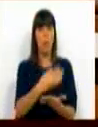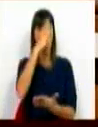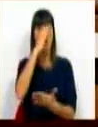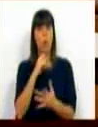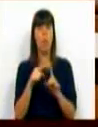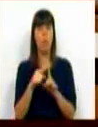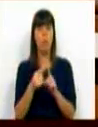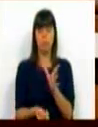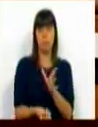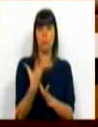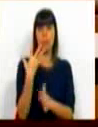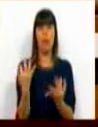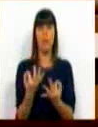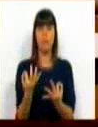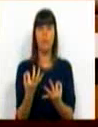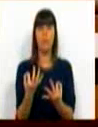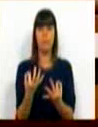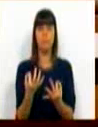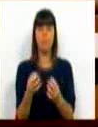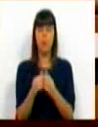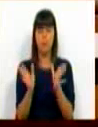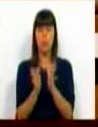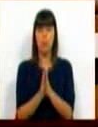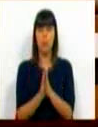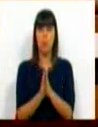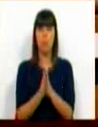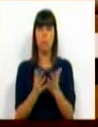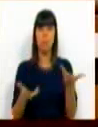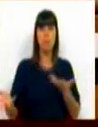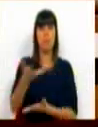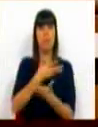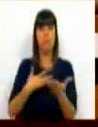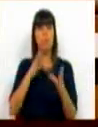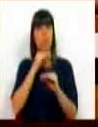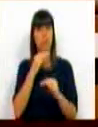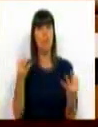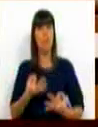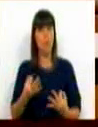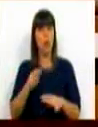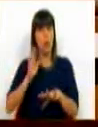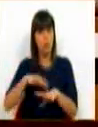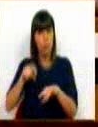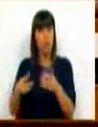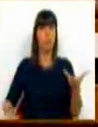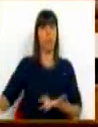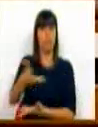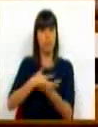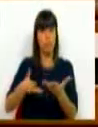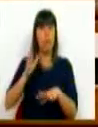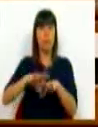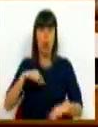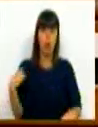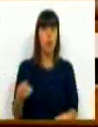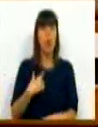governo que seja constituído, com todos falamos e, em função disso, e por causa